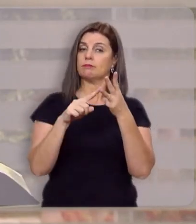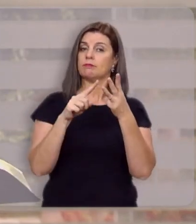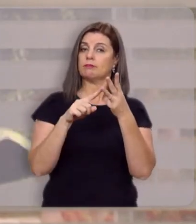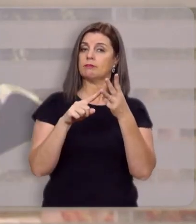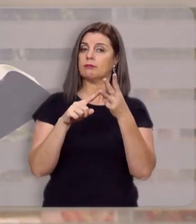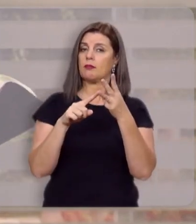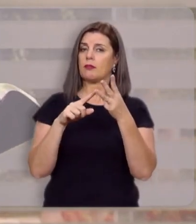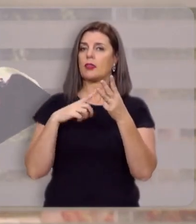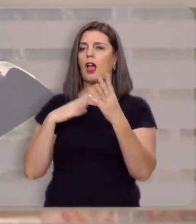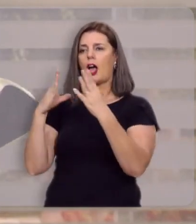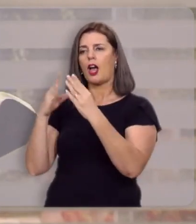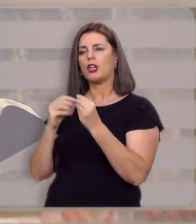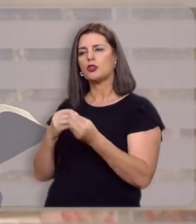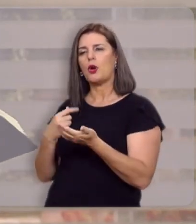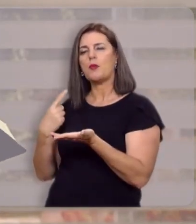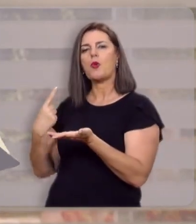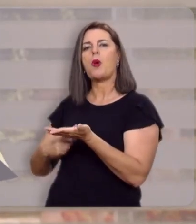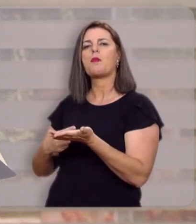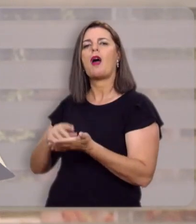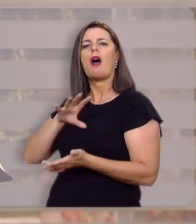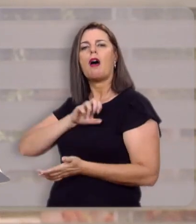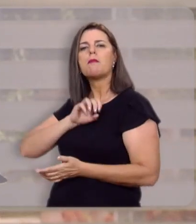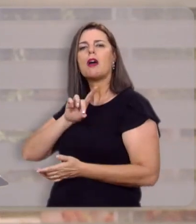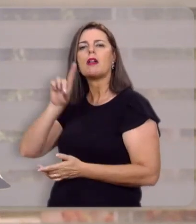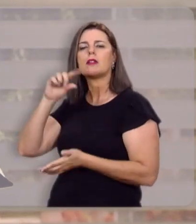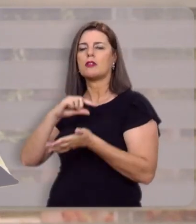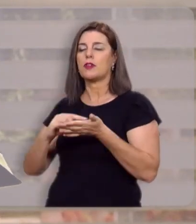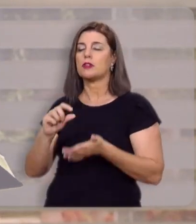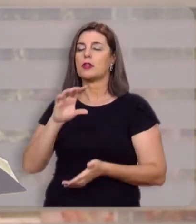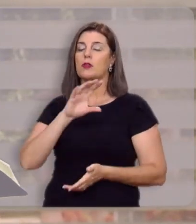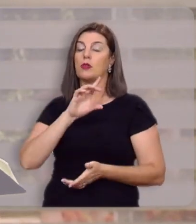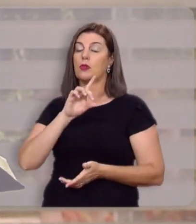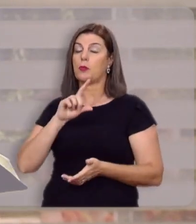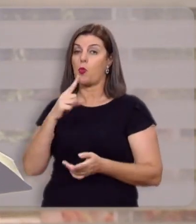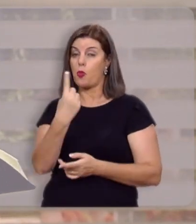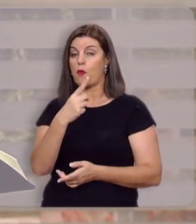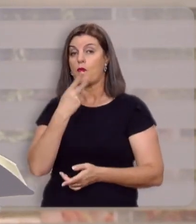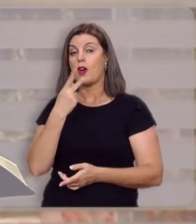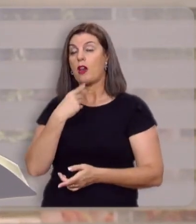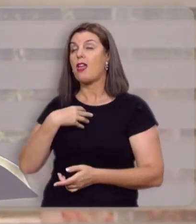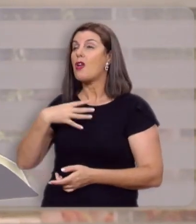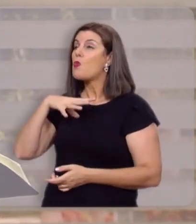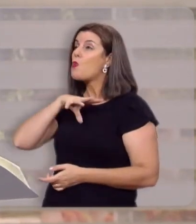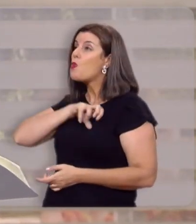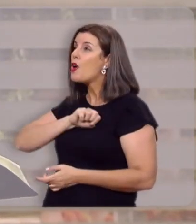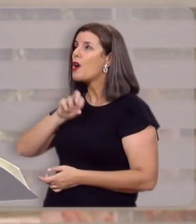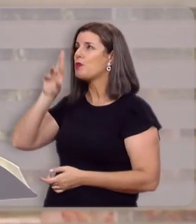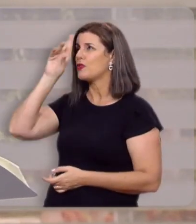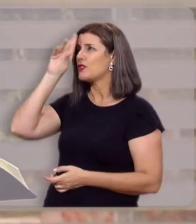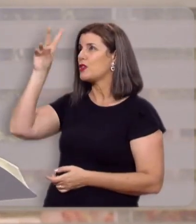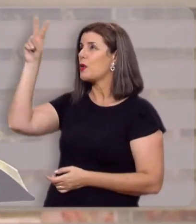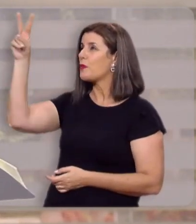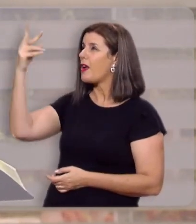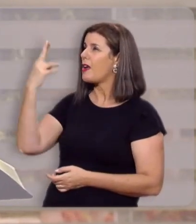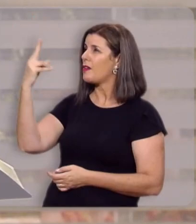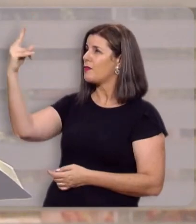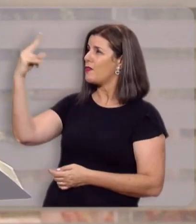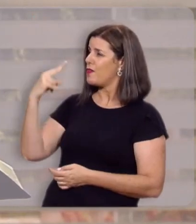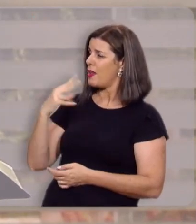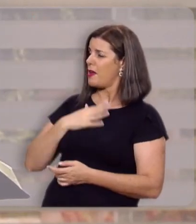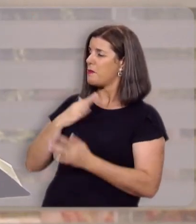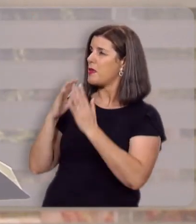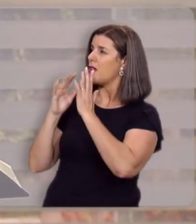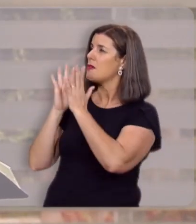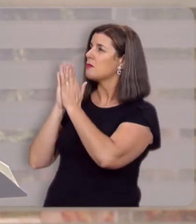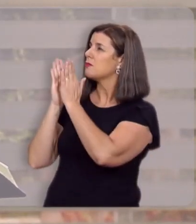lugar, ele assume o compromisso de amar a Deus. No verso 1 ele diz, eu amo o Senhor, porque Ele ouve a minha voz